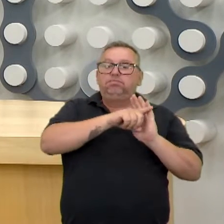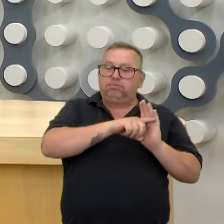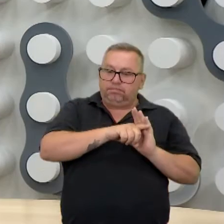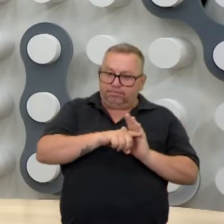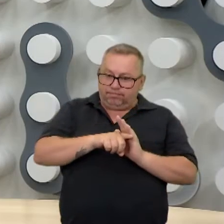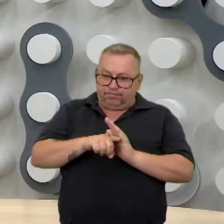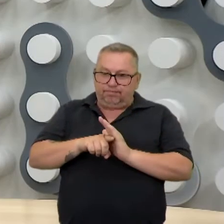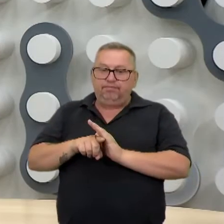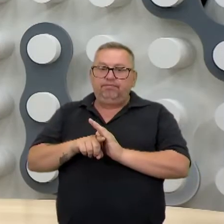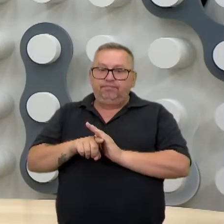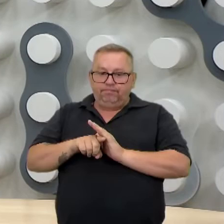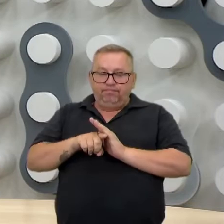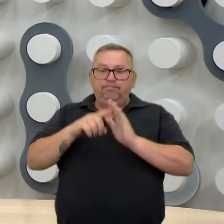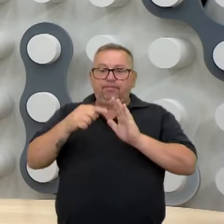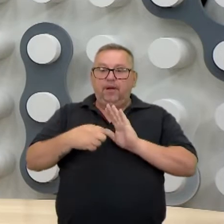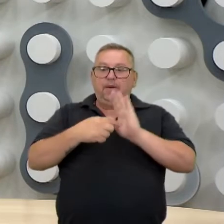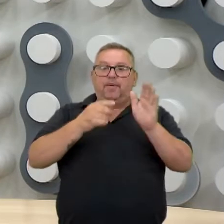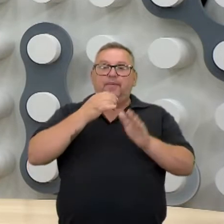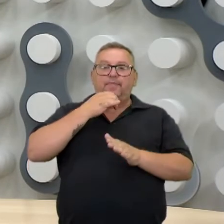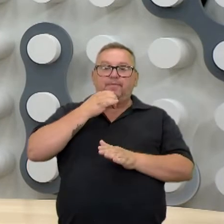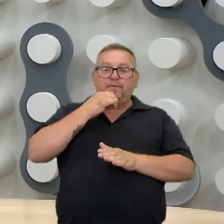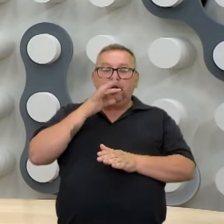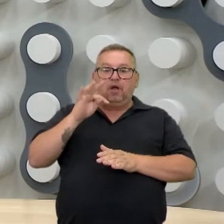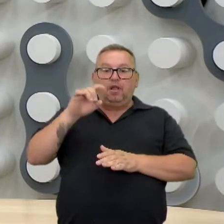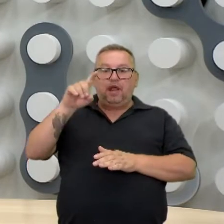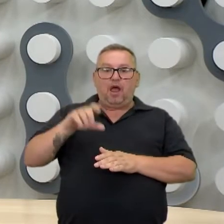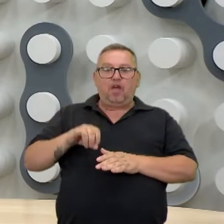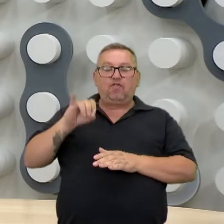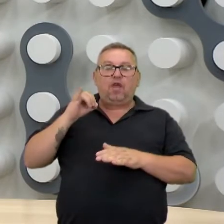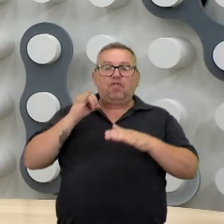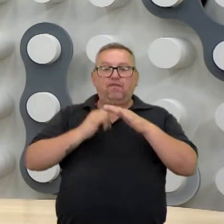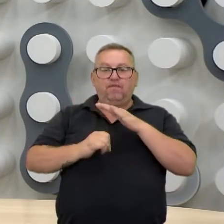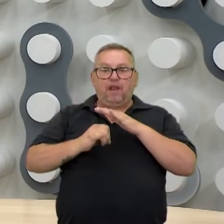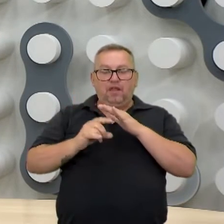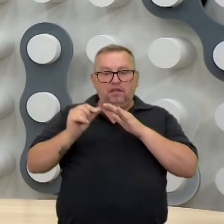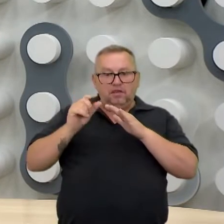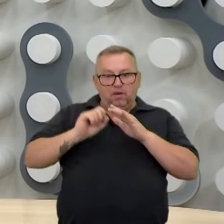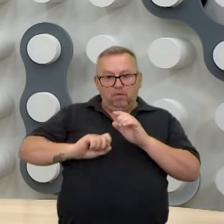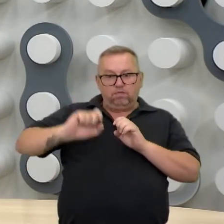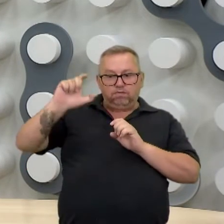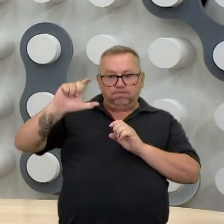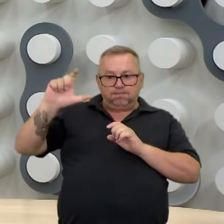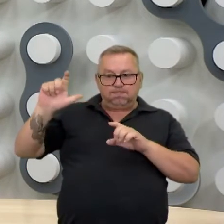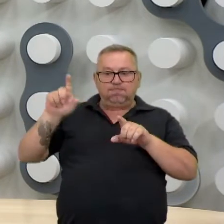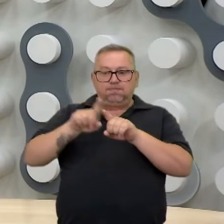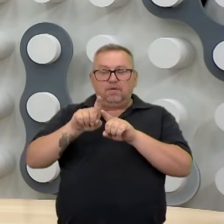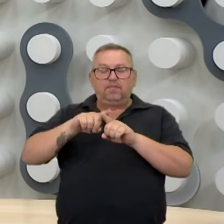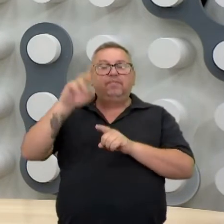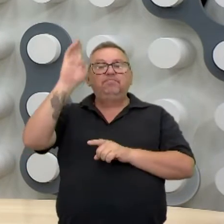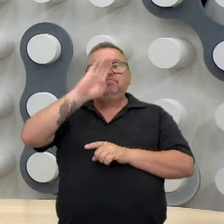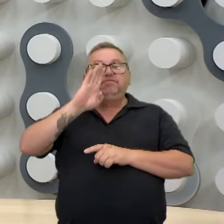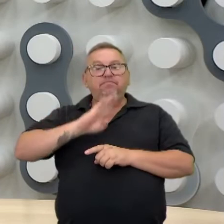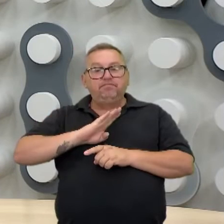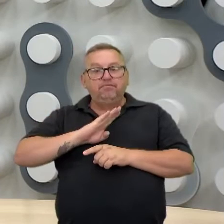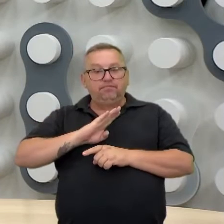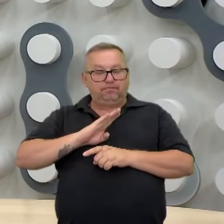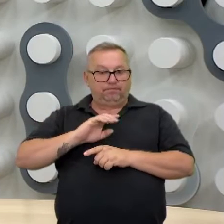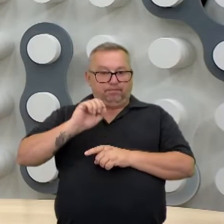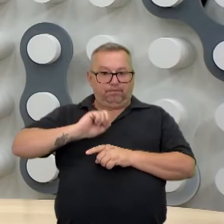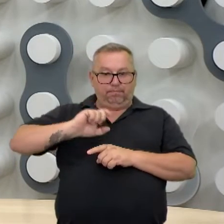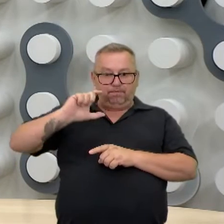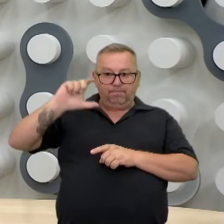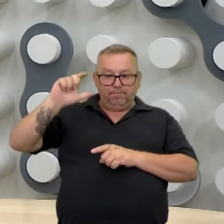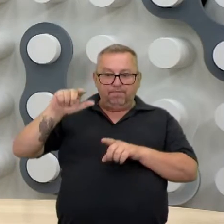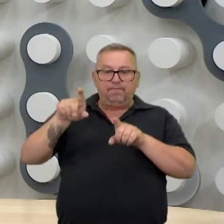né? Então ele aponta, por exemplo, taxas de inflação, taxas do crescimento aí do país, né, taxas de